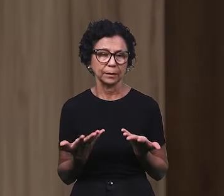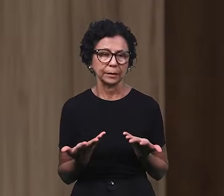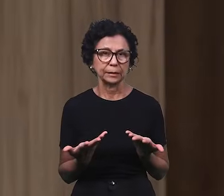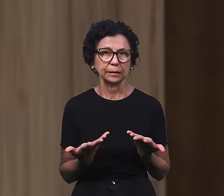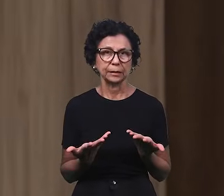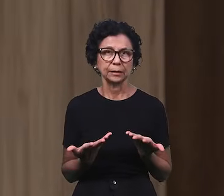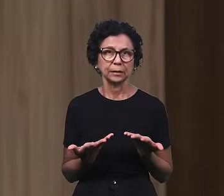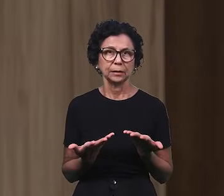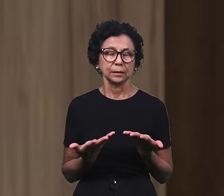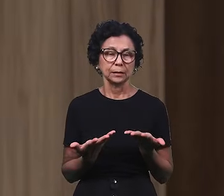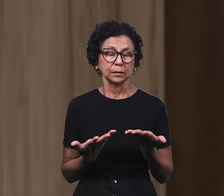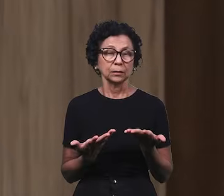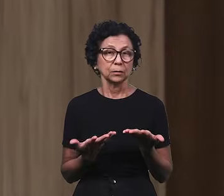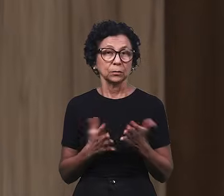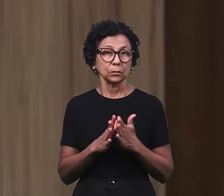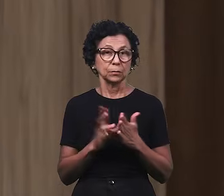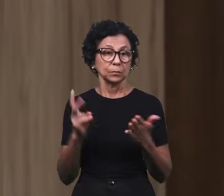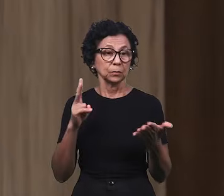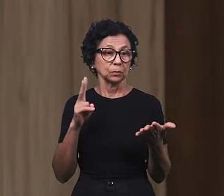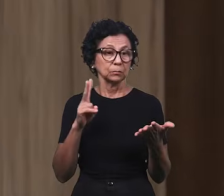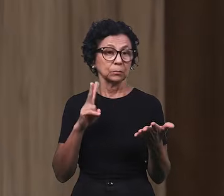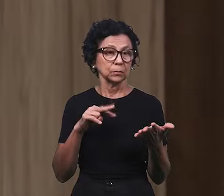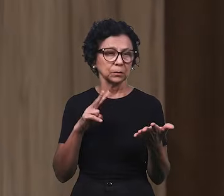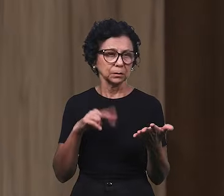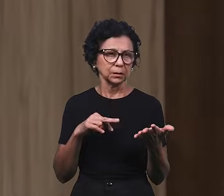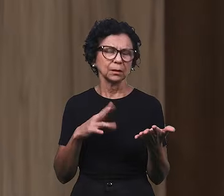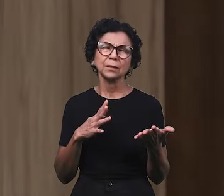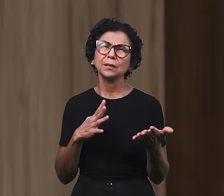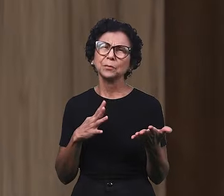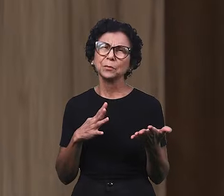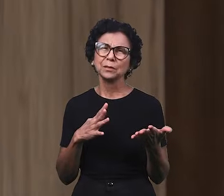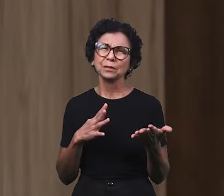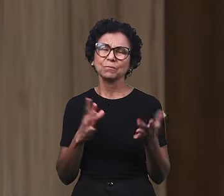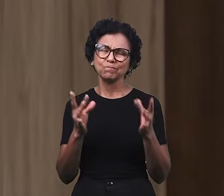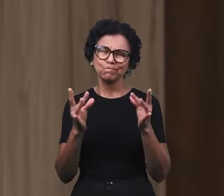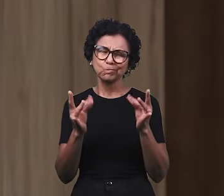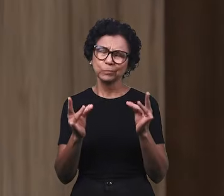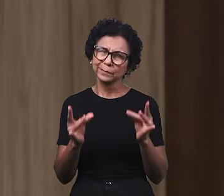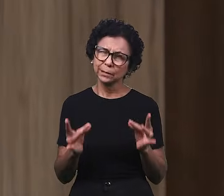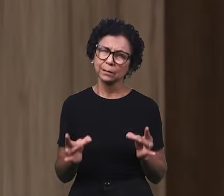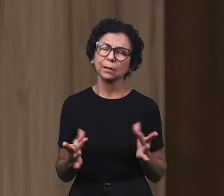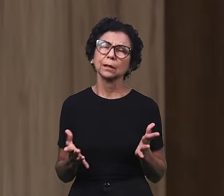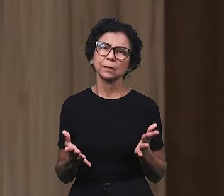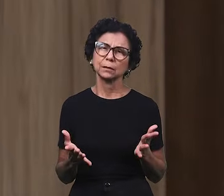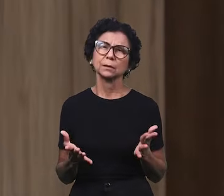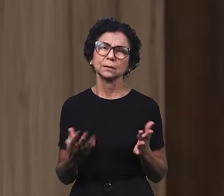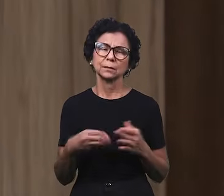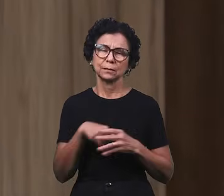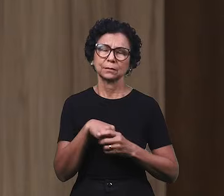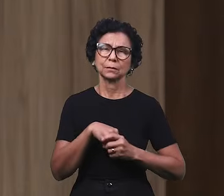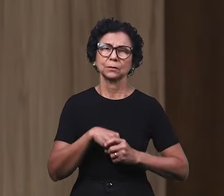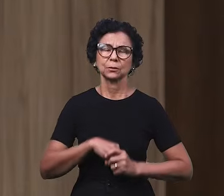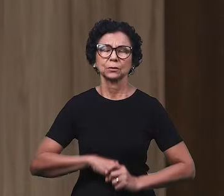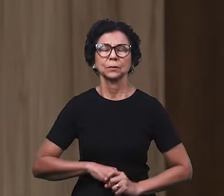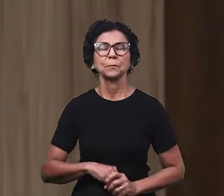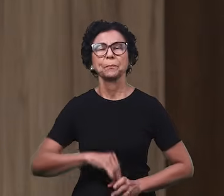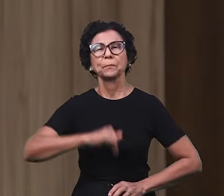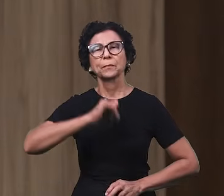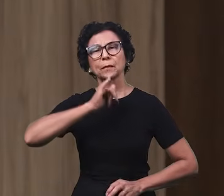palavra, nós ficamos assim encantados com certos detalhes que a palavra